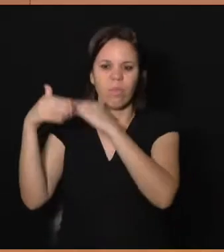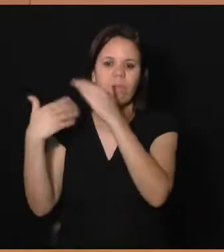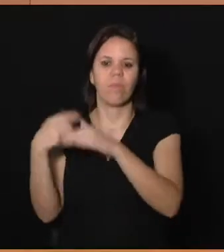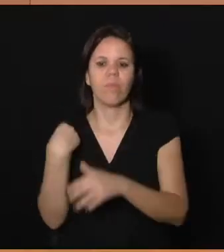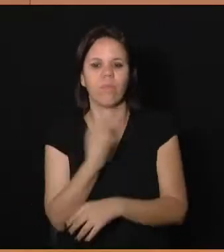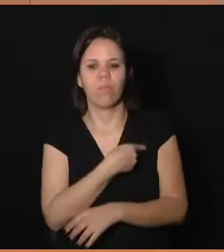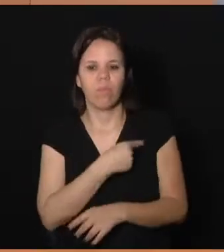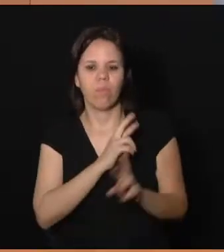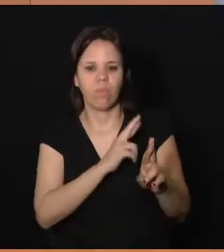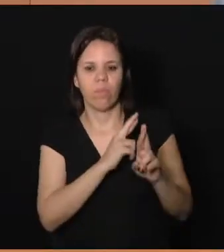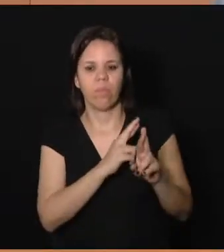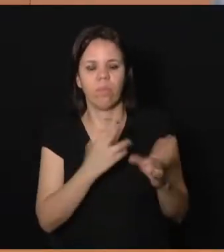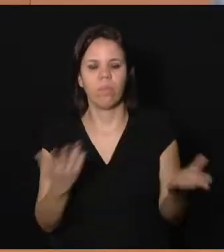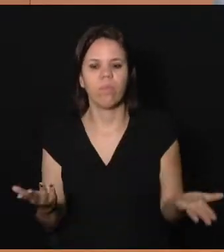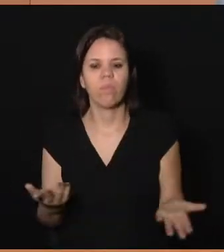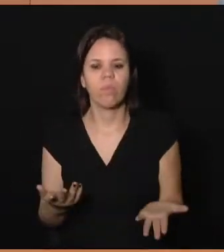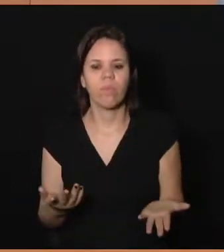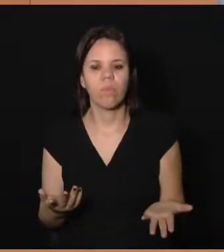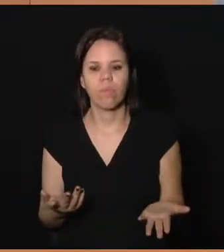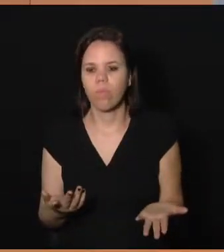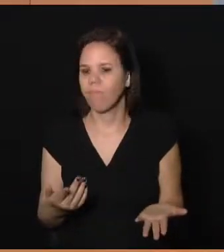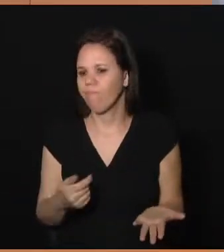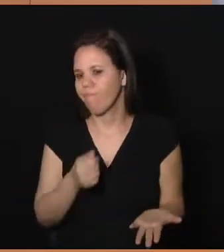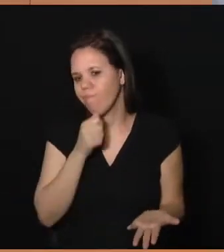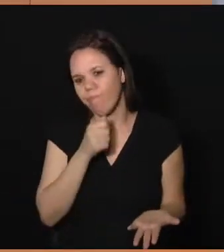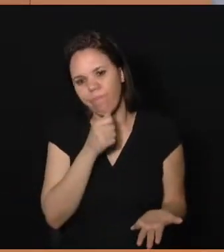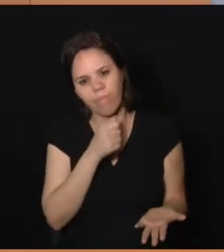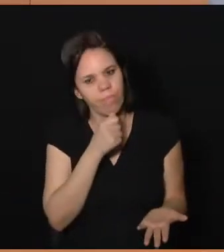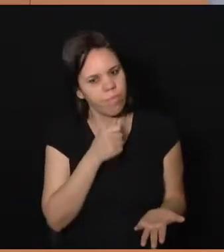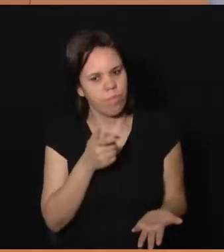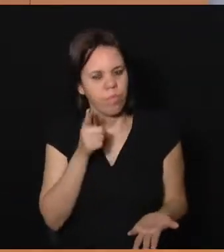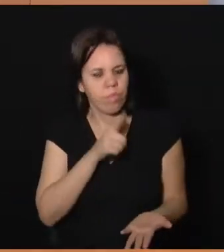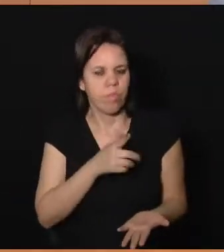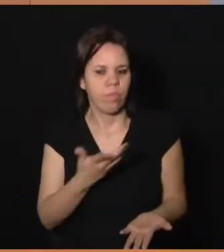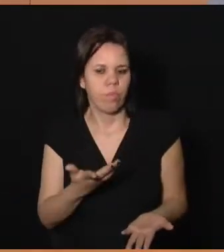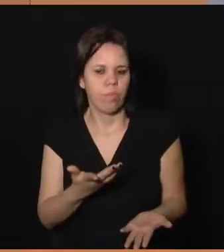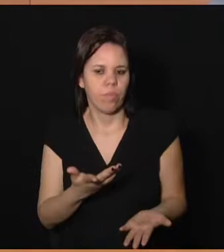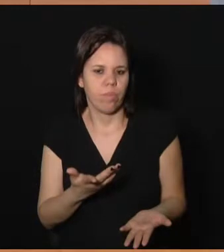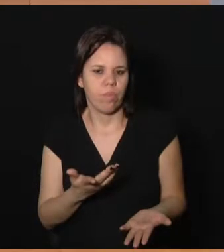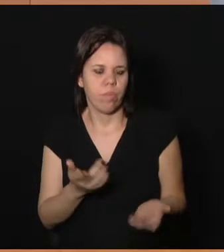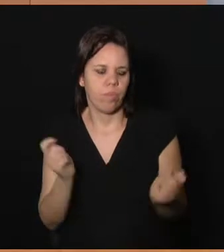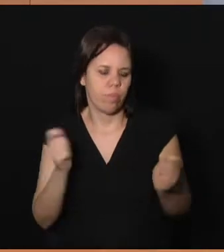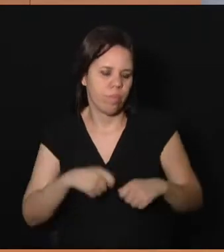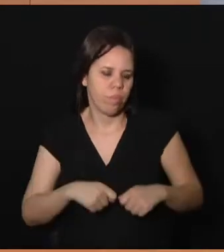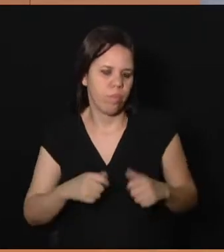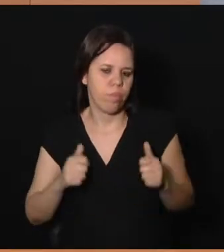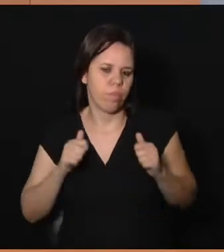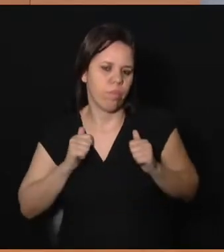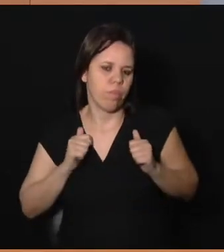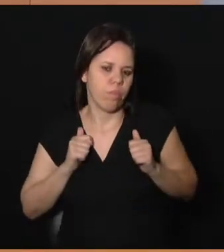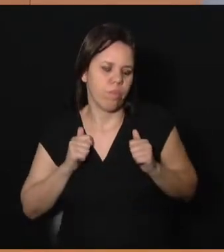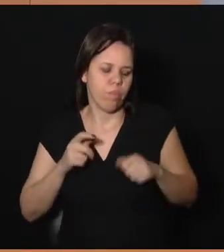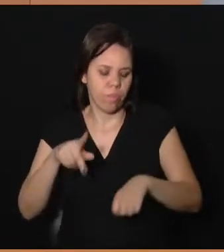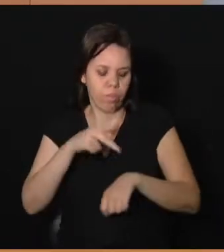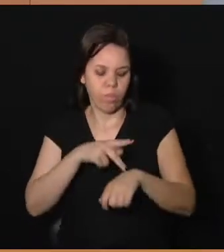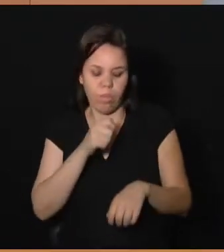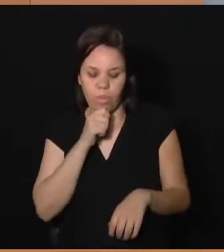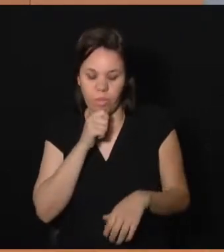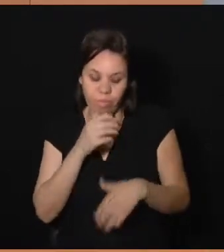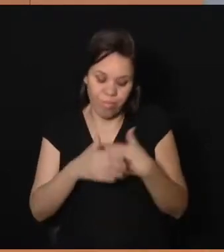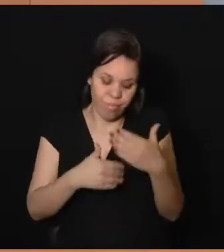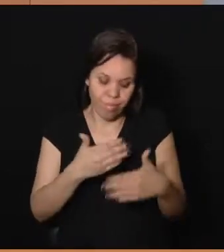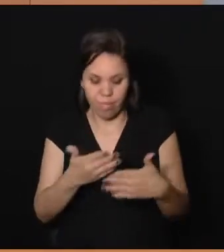nós esperávamos, né? Nós não estamos ainda nas condições que todos nós gostaríamos que o país estivesse, por uma série de